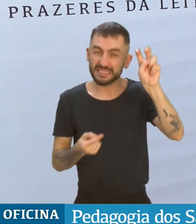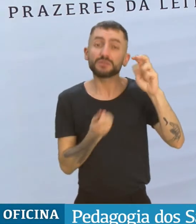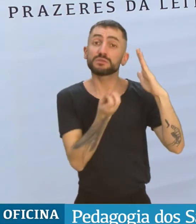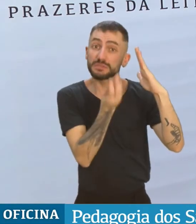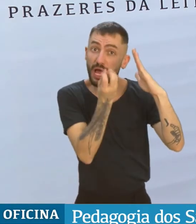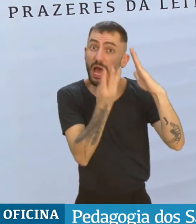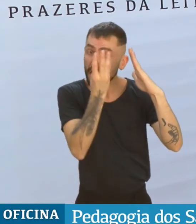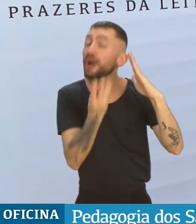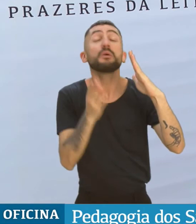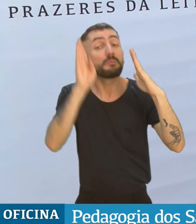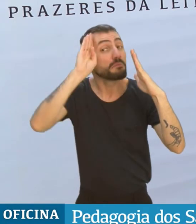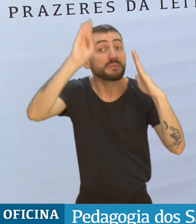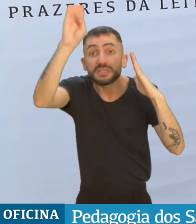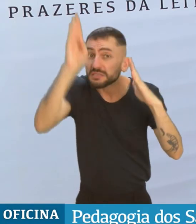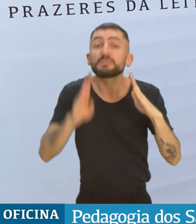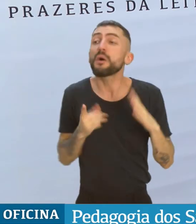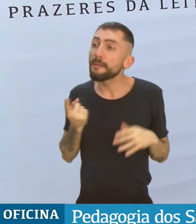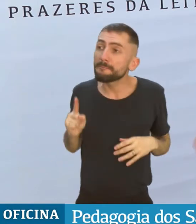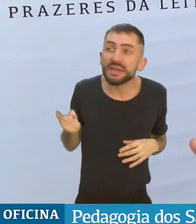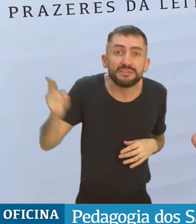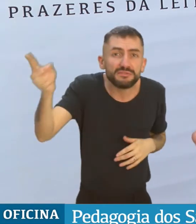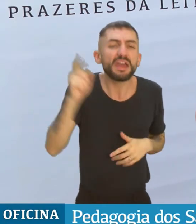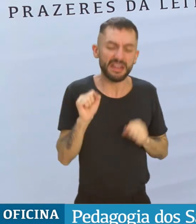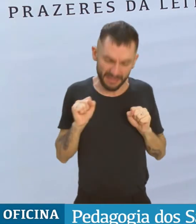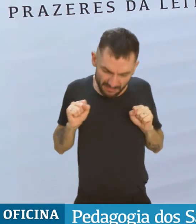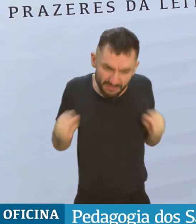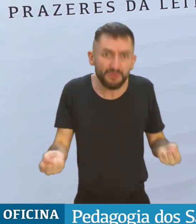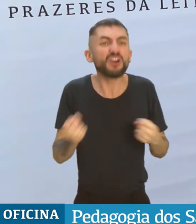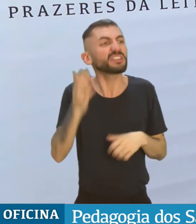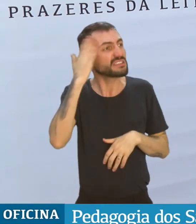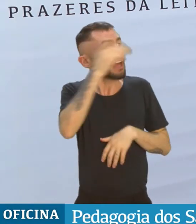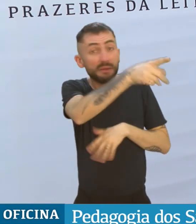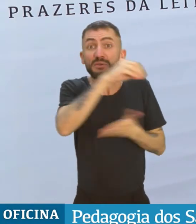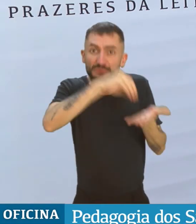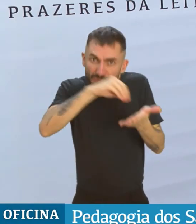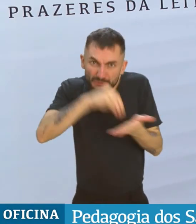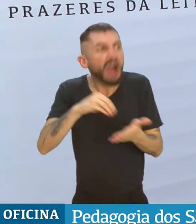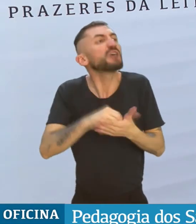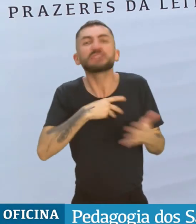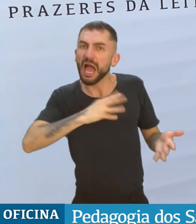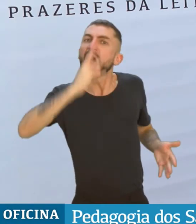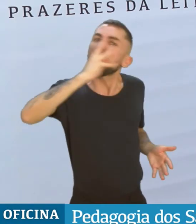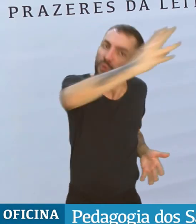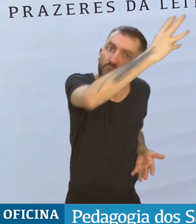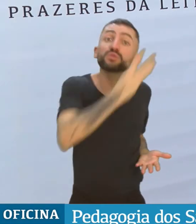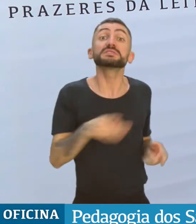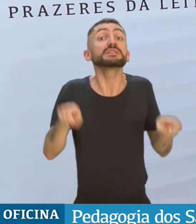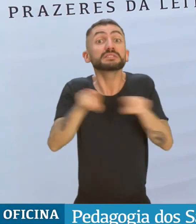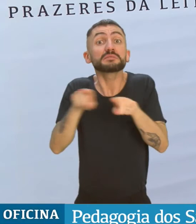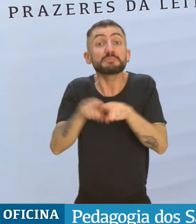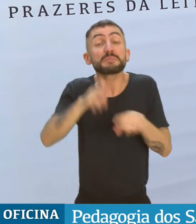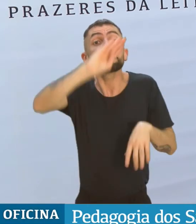periférica, engajada, que bota o dedo na ferida, que discute o país que a gente vive, que traz um sentido para